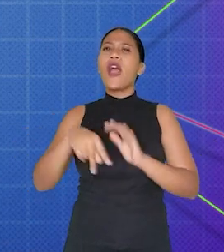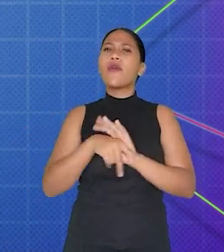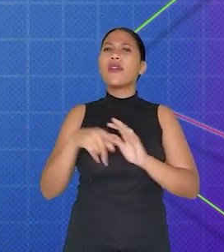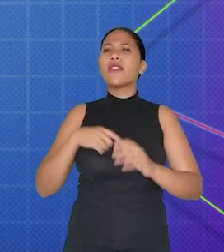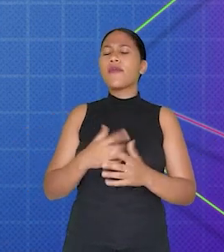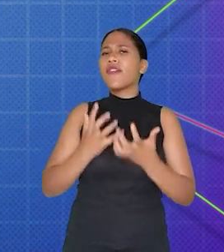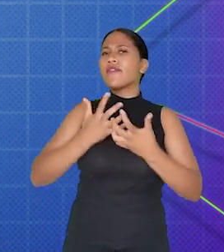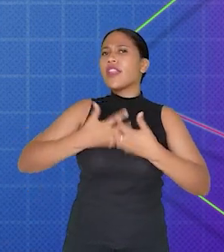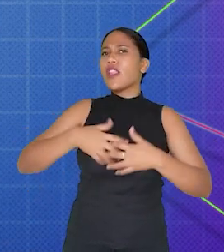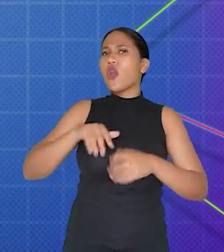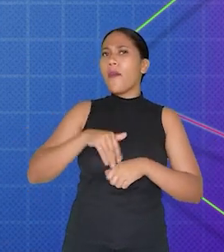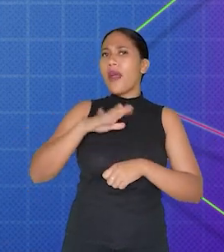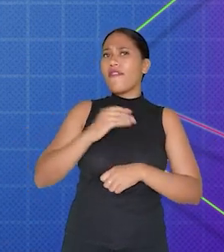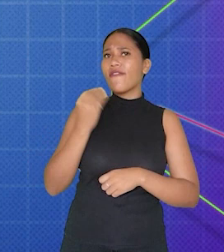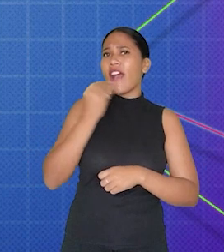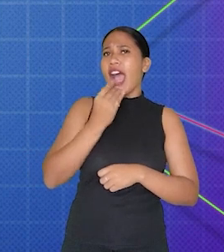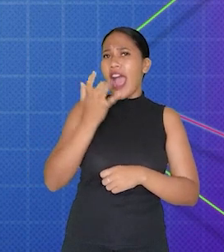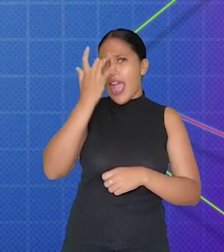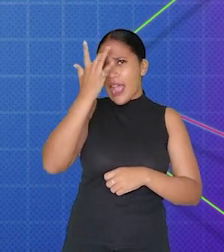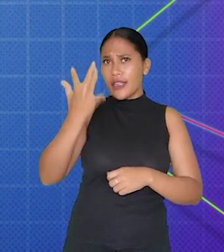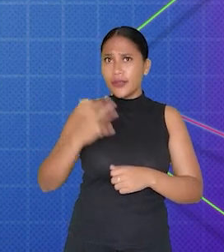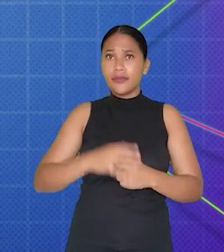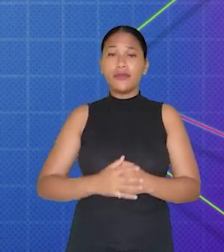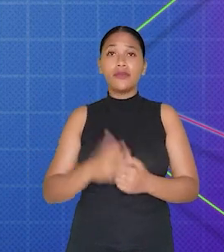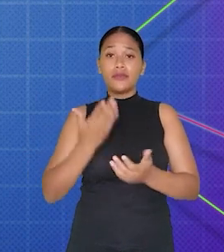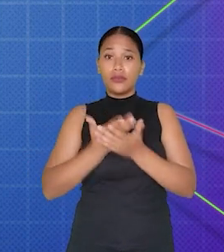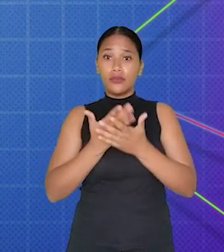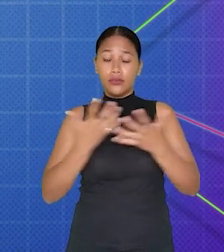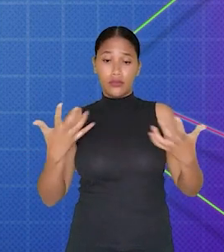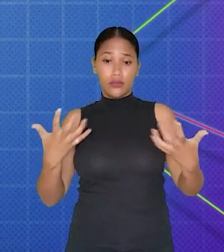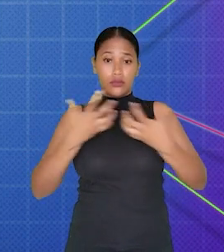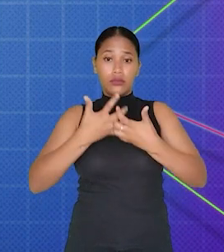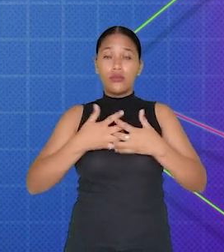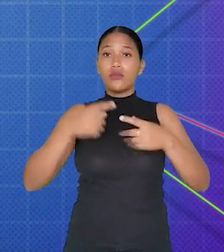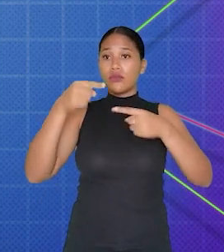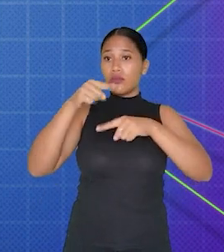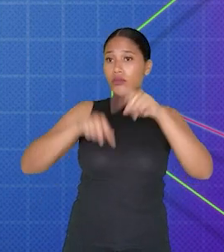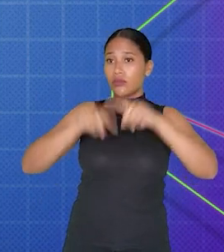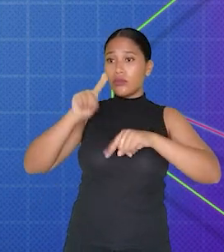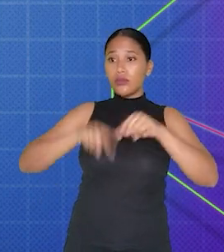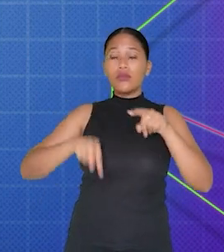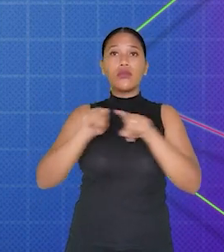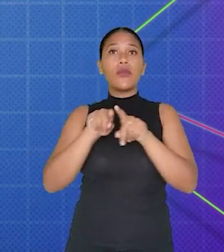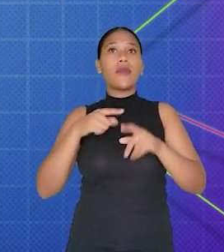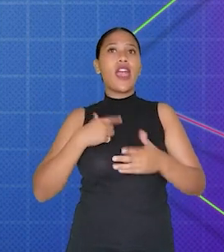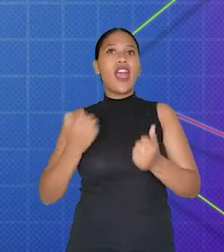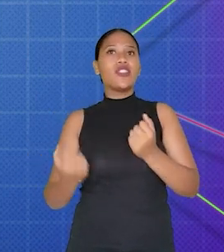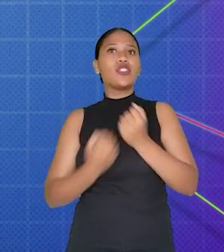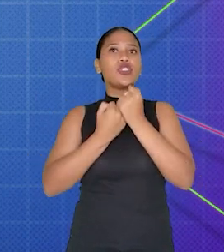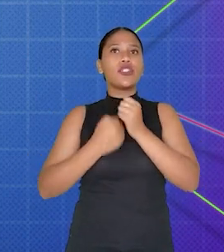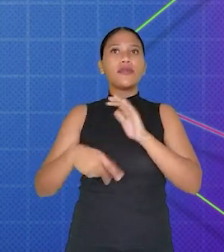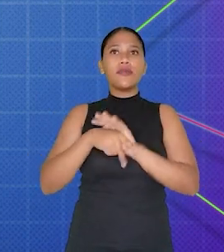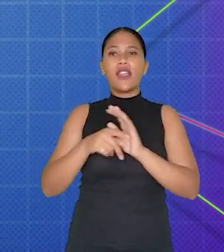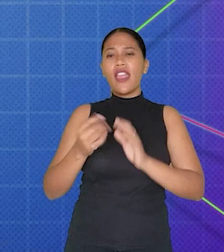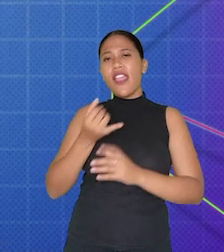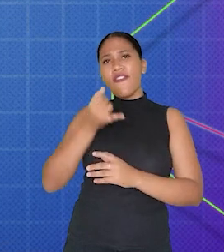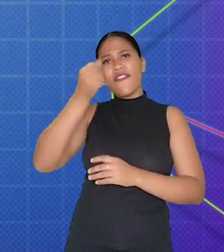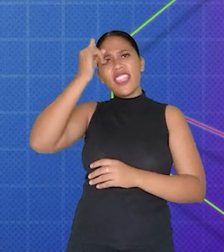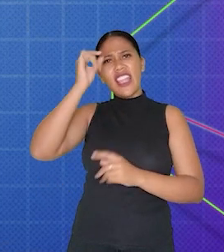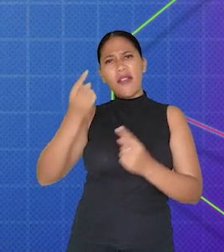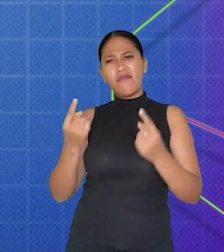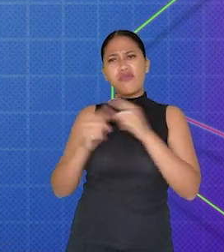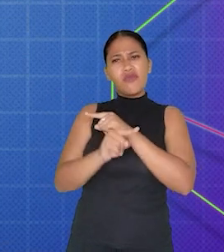de itens, tornando-a mais eficiente ou mais fácil de realizar. O estudo da relação entre os elementos do jogo e as mecânicas também ajuda a